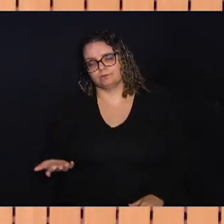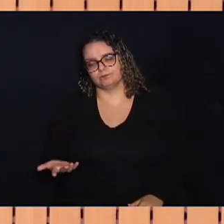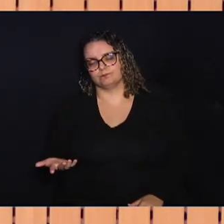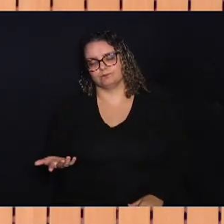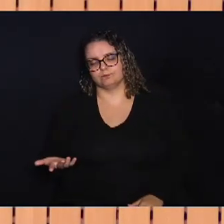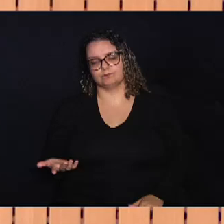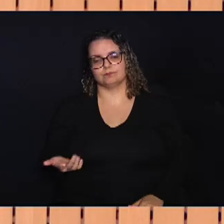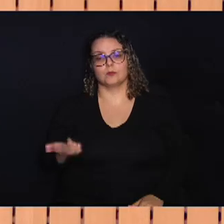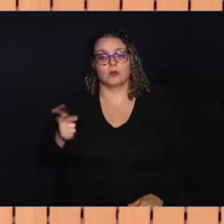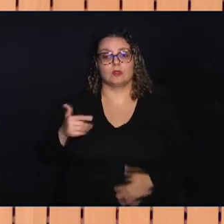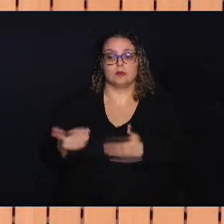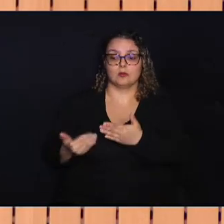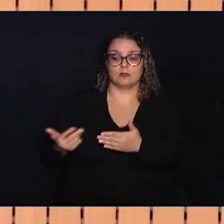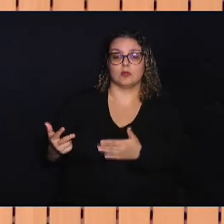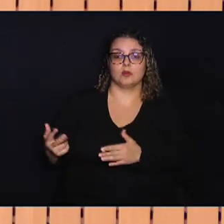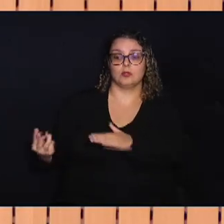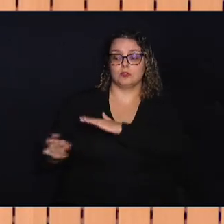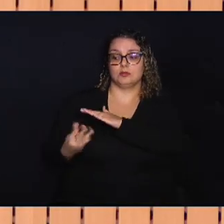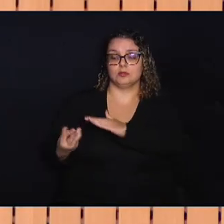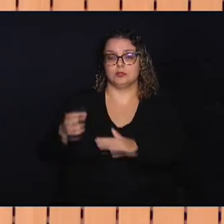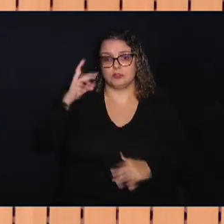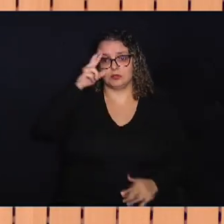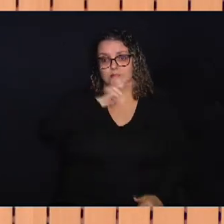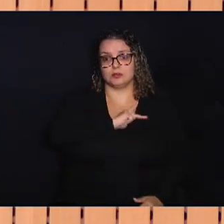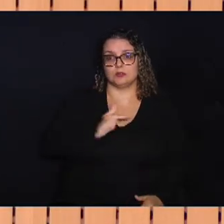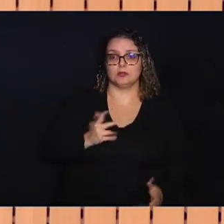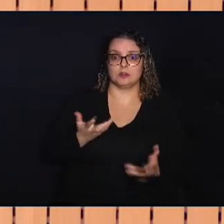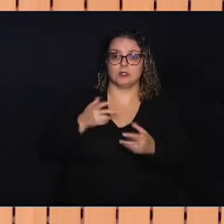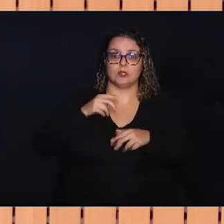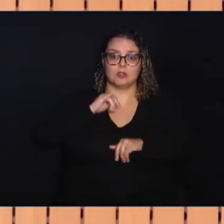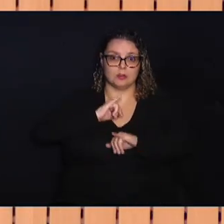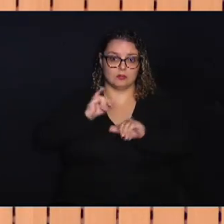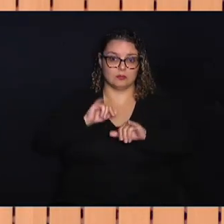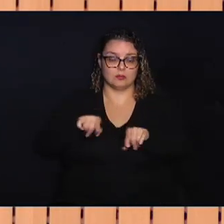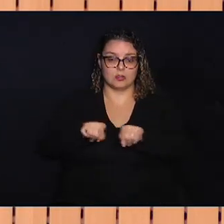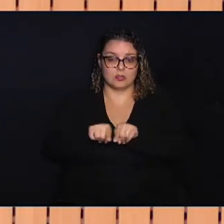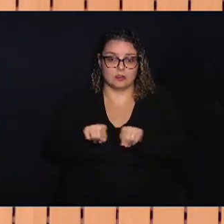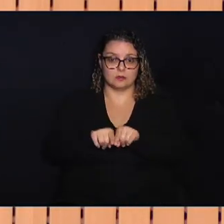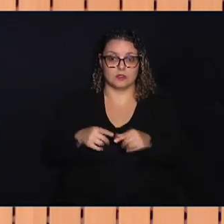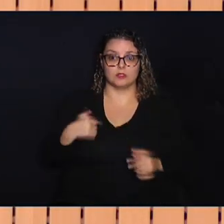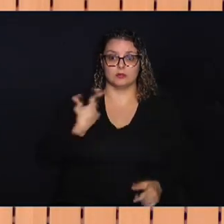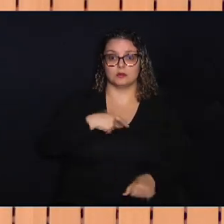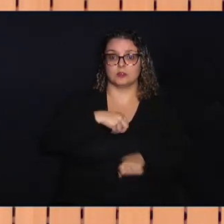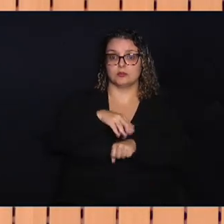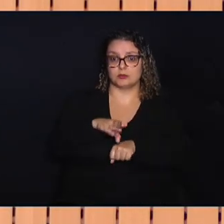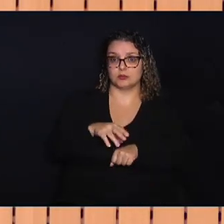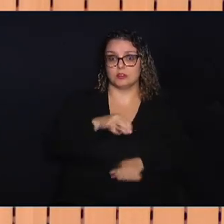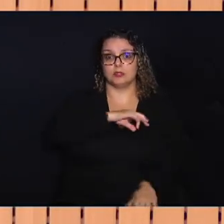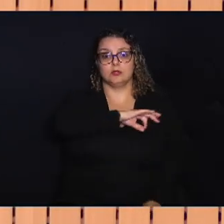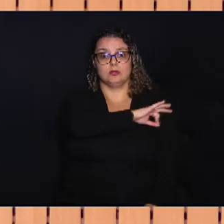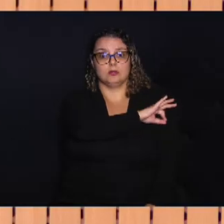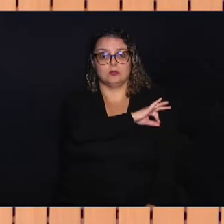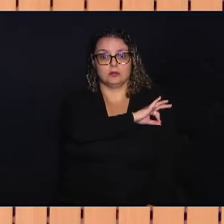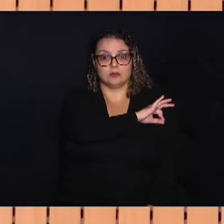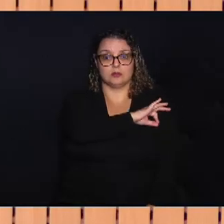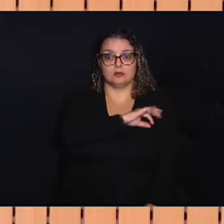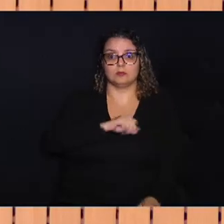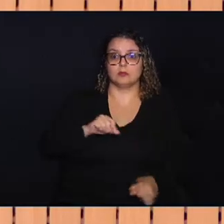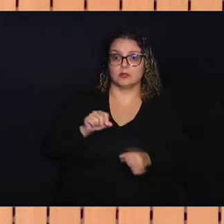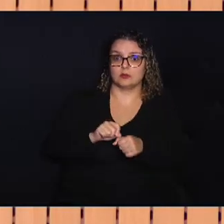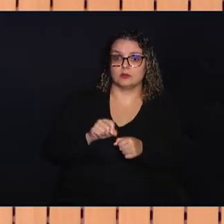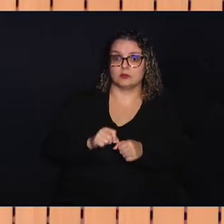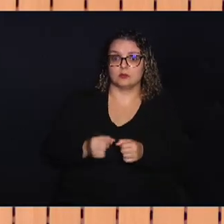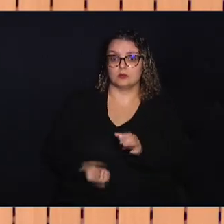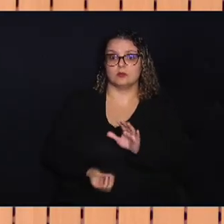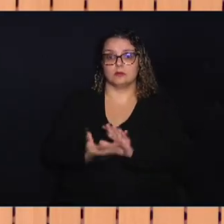de privatização. Senhor presidente, quero falar também que nós fizemos uma indicação à prefeitura para que seja instalado,